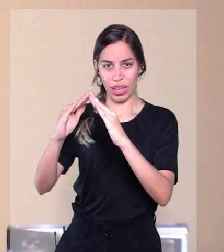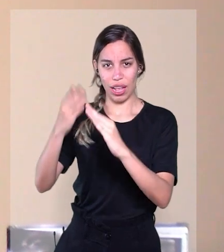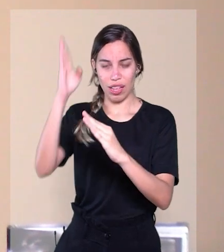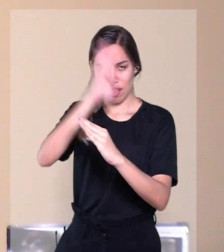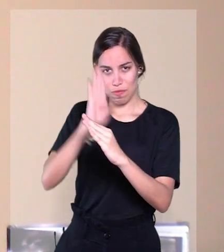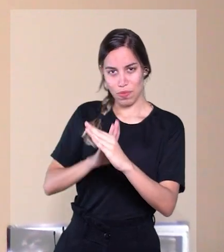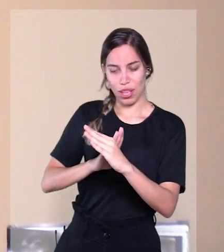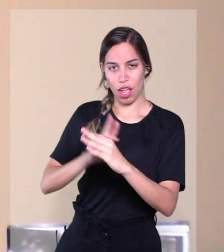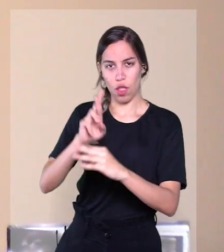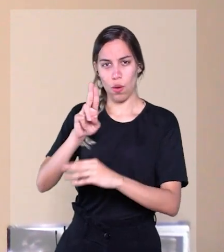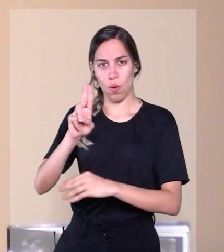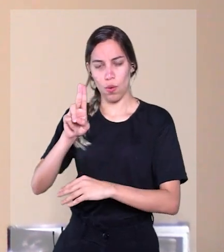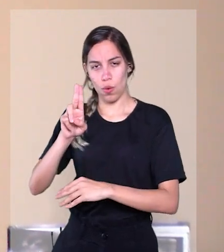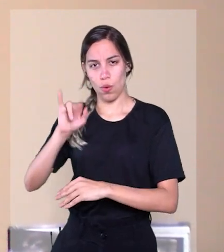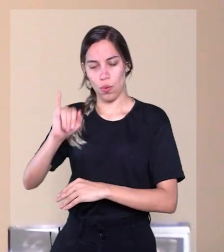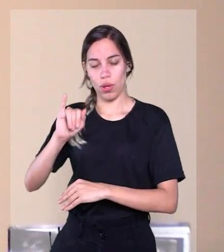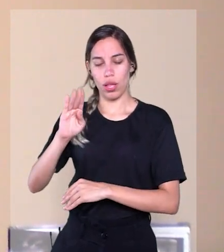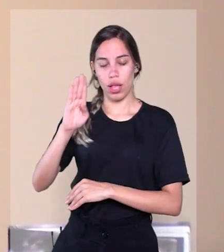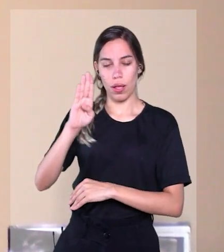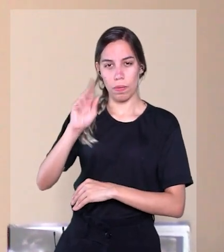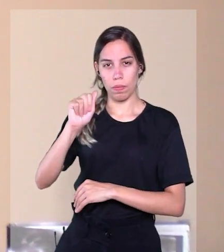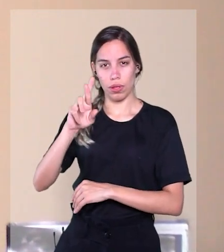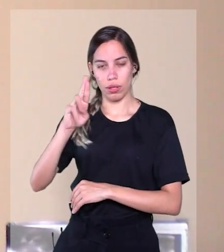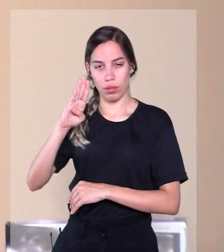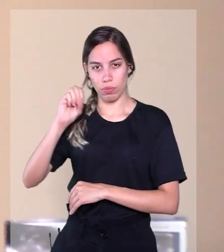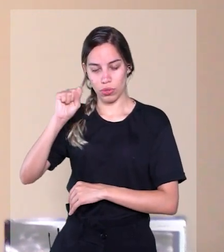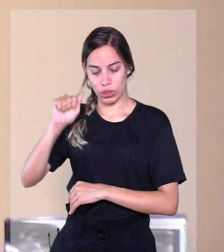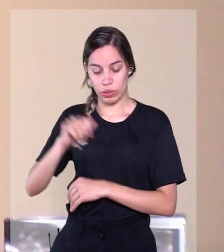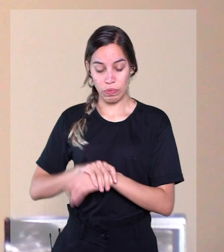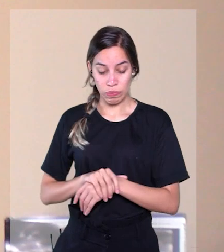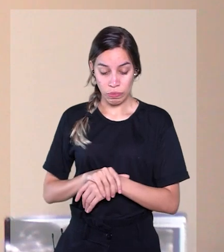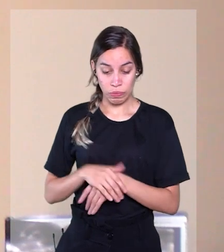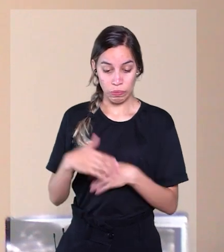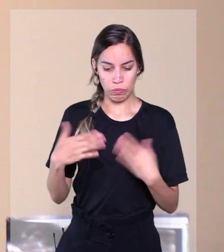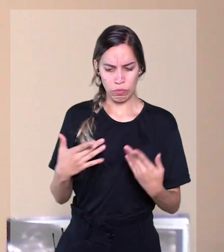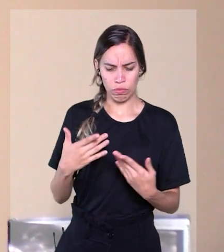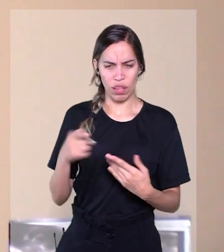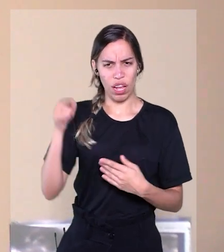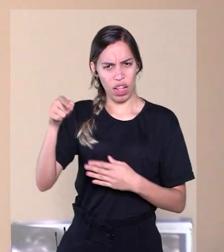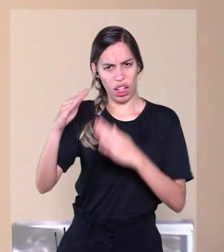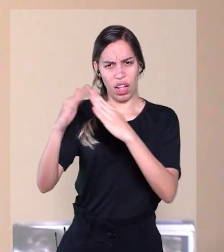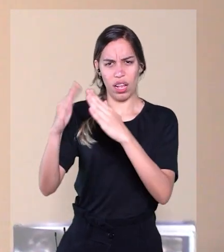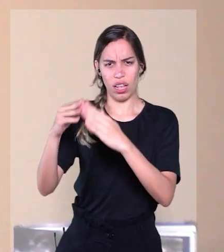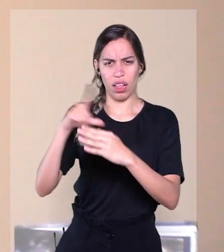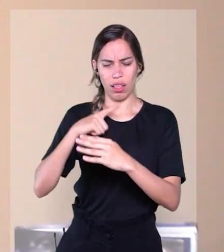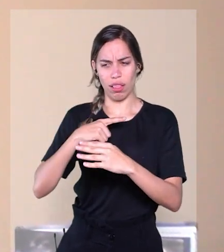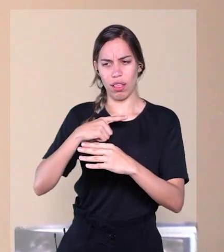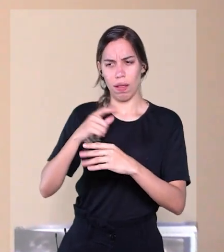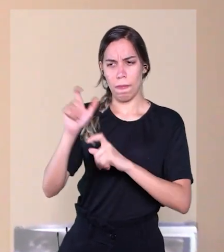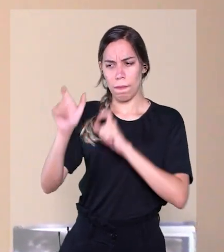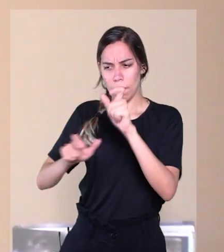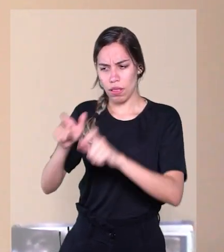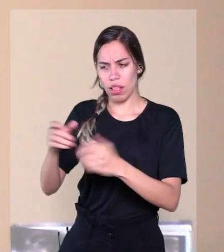as fotografias, vamos dizer assim, mais de caráter literário, com escritores e pessoas que ele conhecia, e